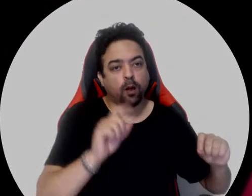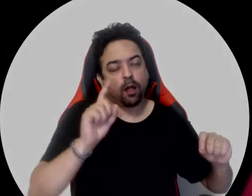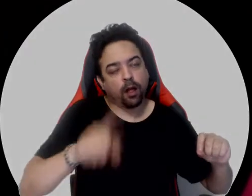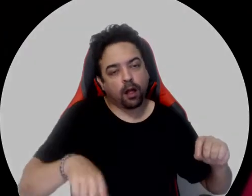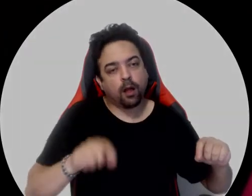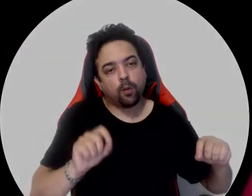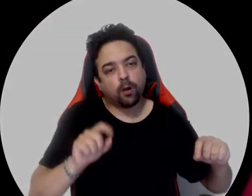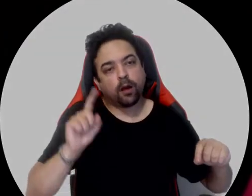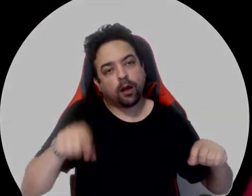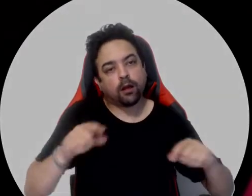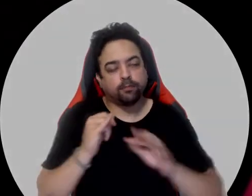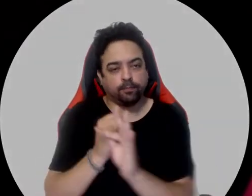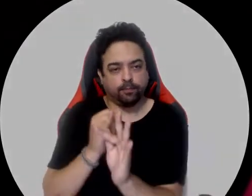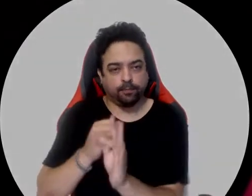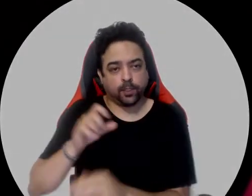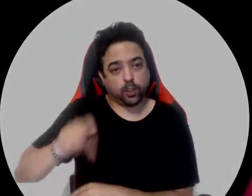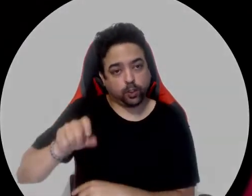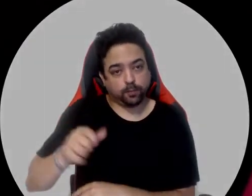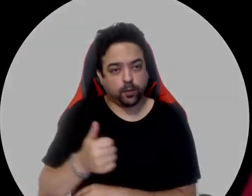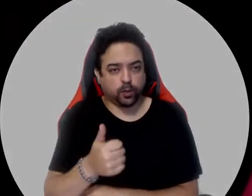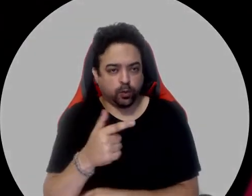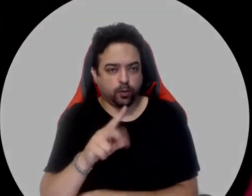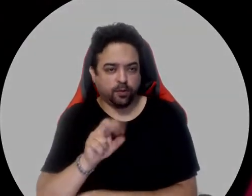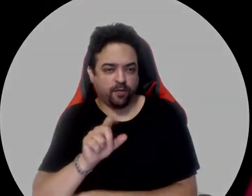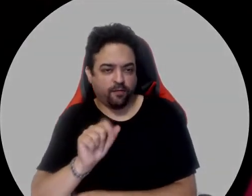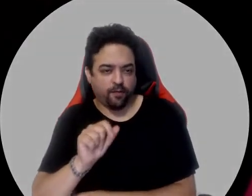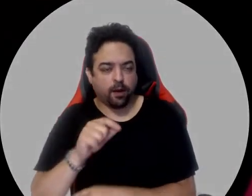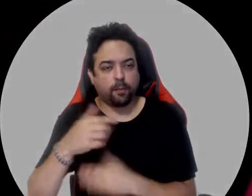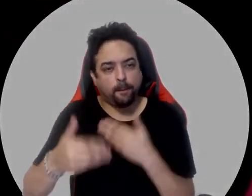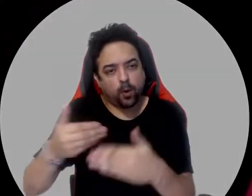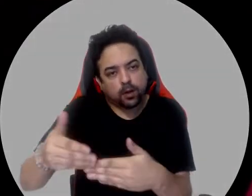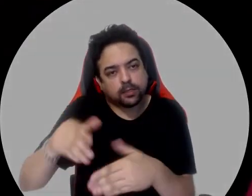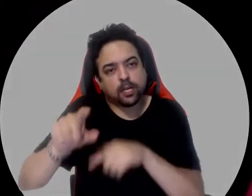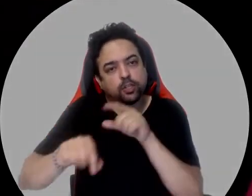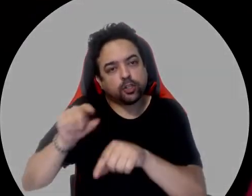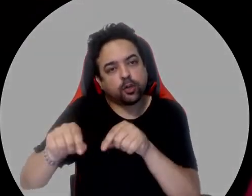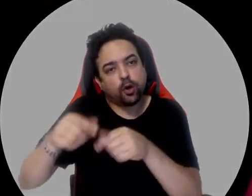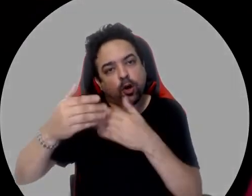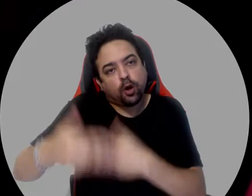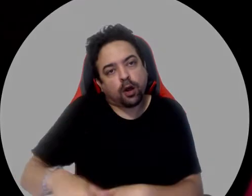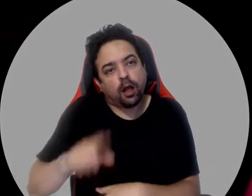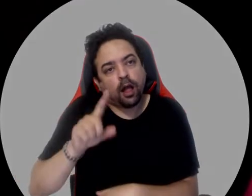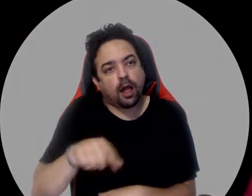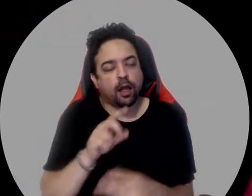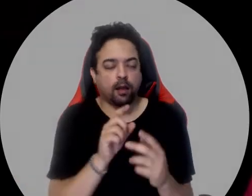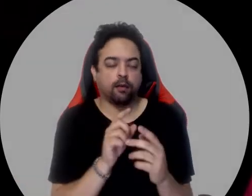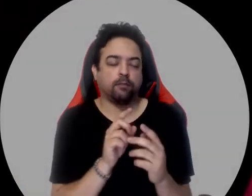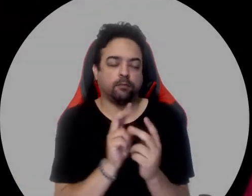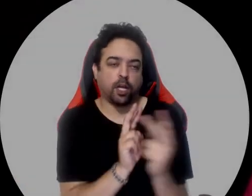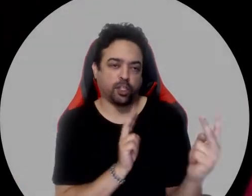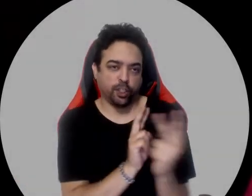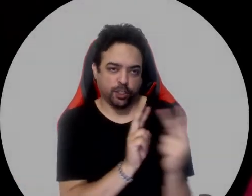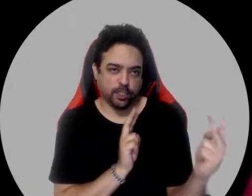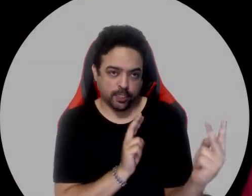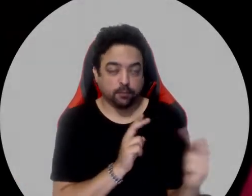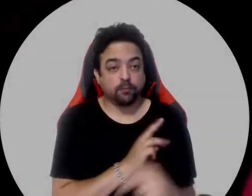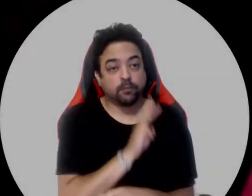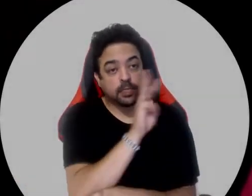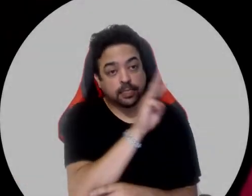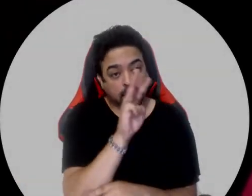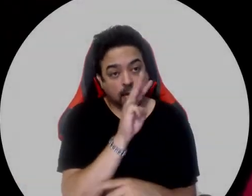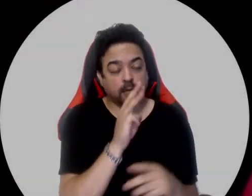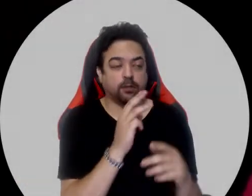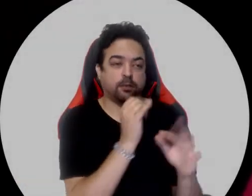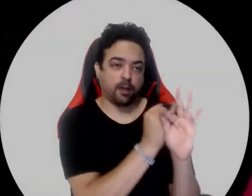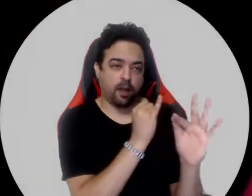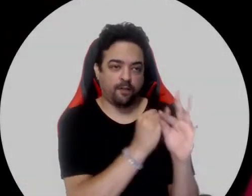que será ofertado pelo campus de Sobral. São 12 vagas e o processo seletivo será feito de forma remota.